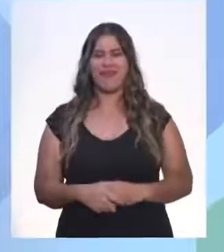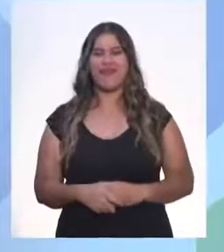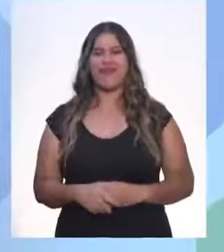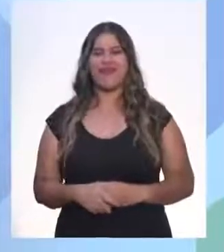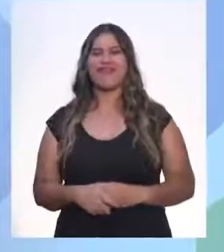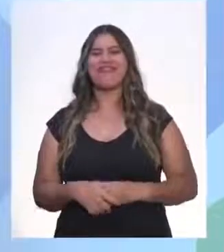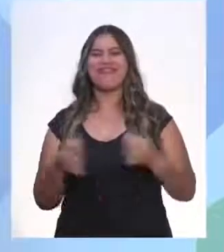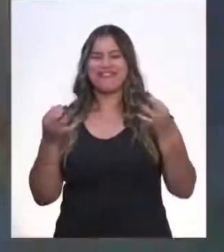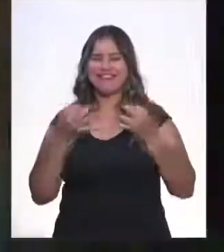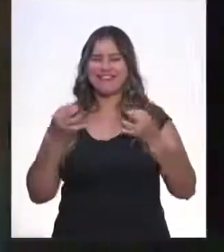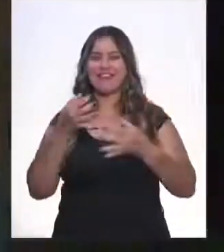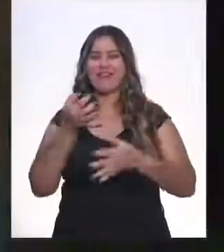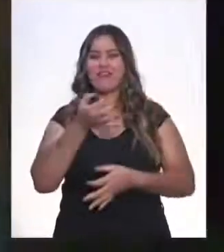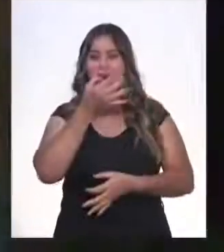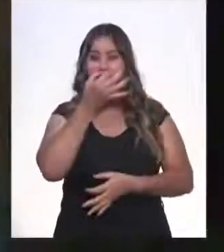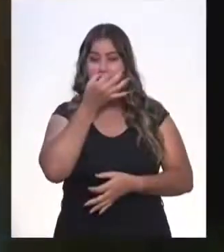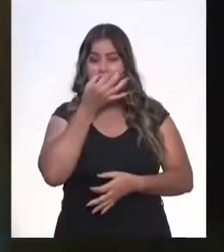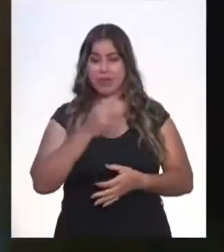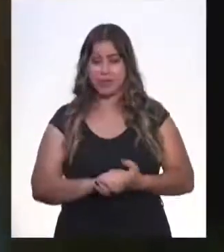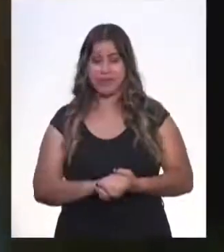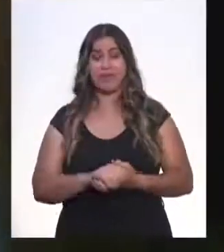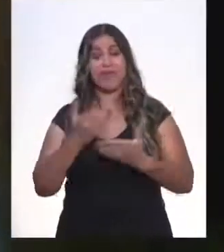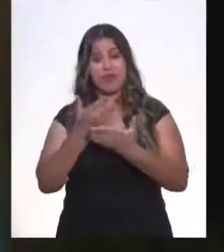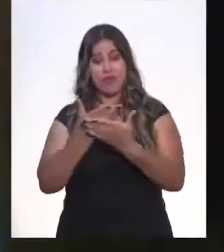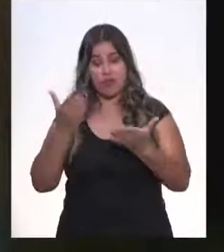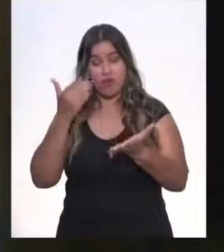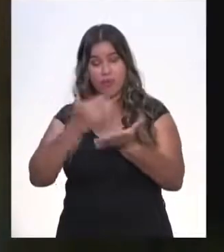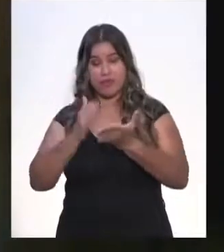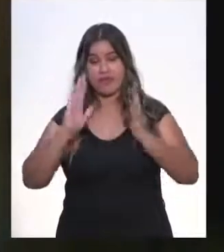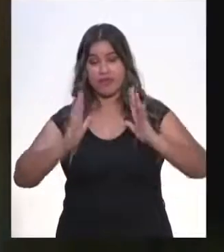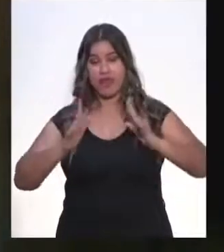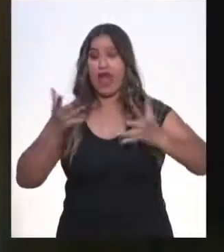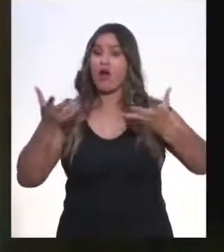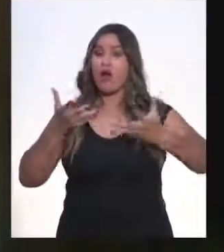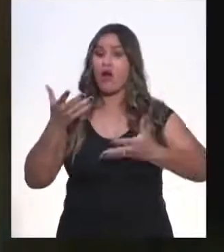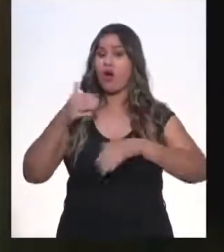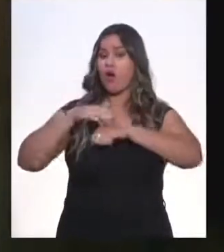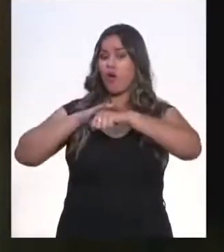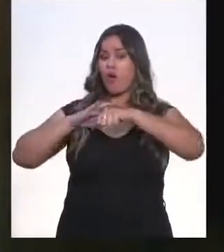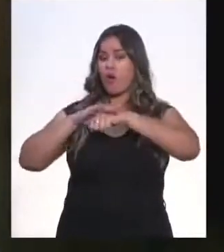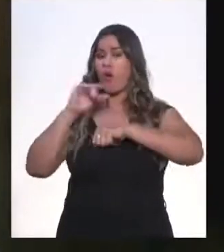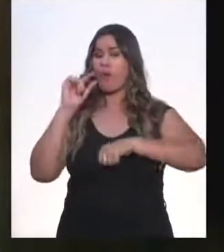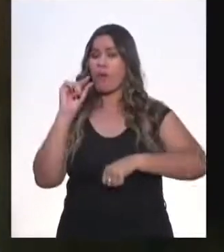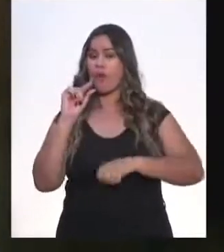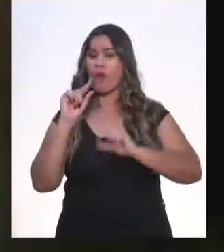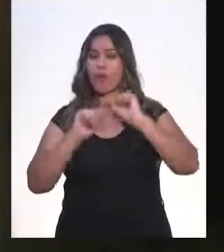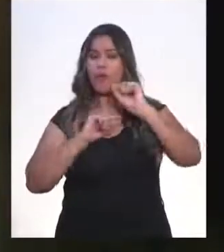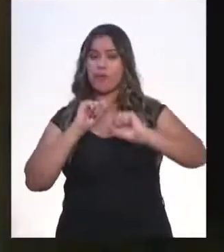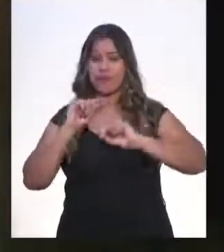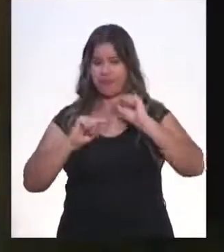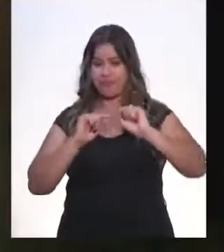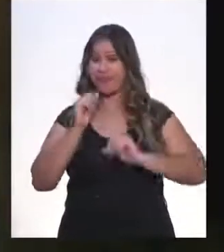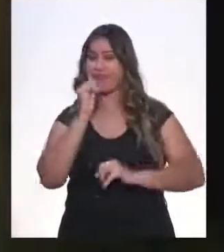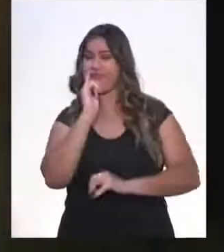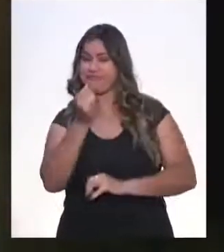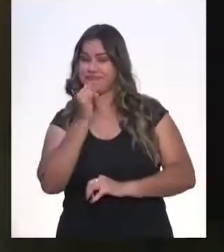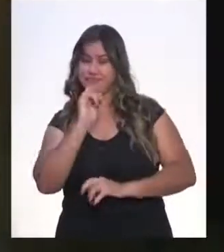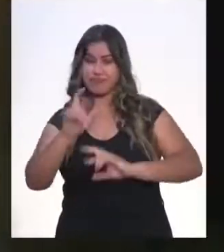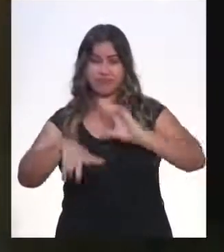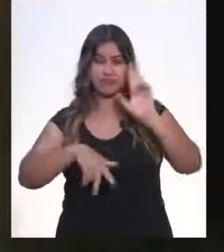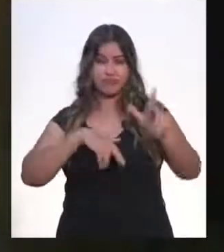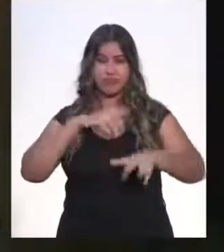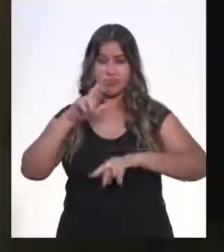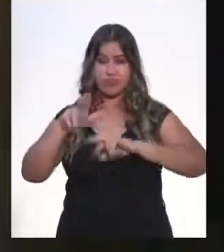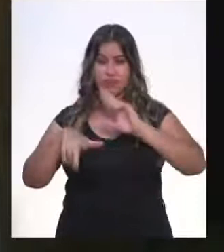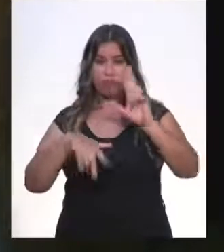Perfeito, Fabi. Então, a Fabi já cantou a bola para a gente vai conversar um pouquinho sobre as diferentes narrativas, as